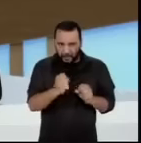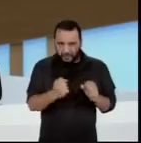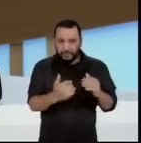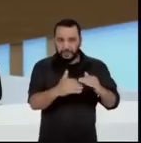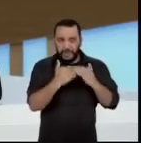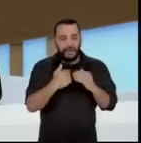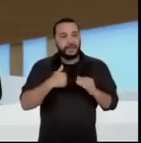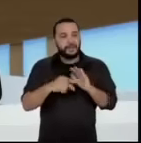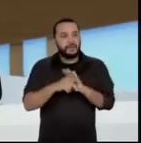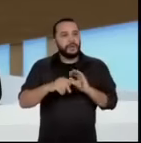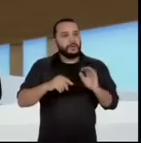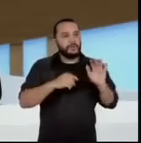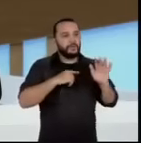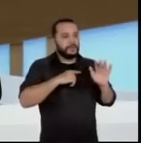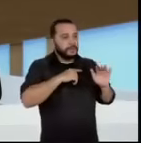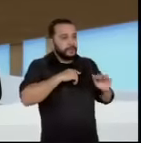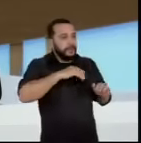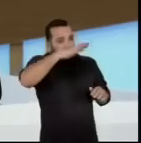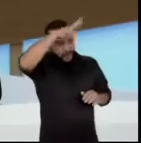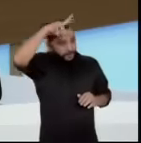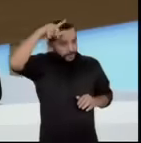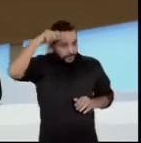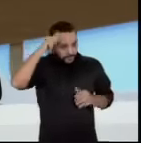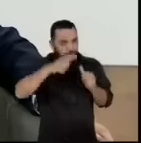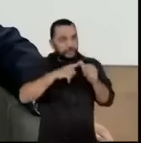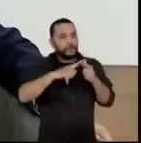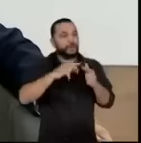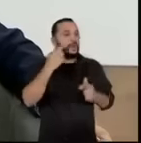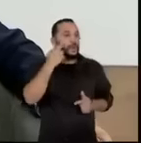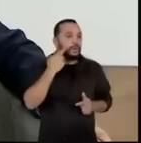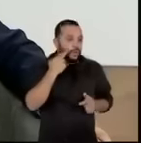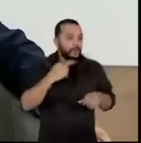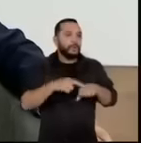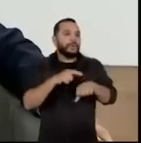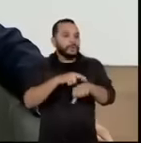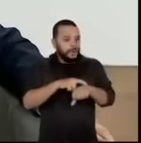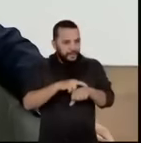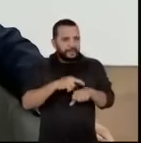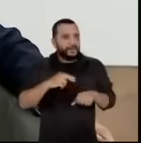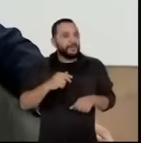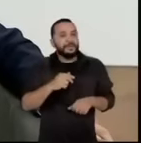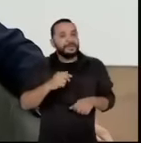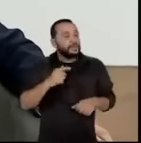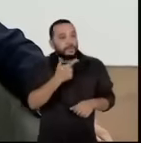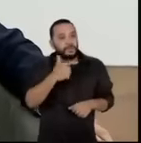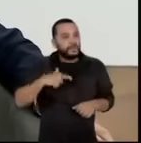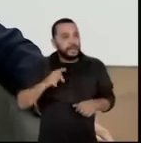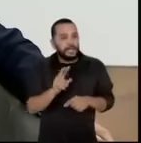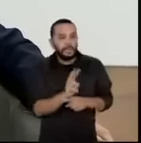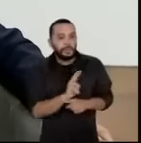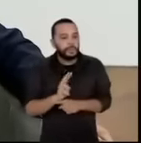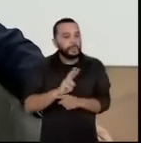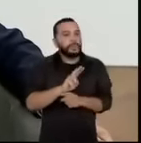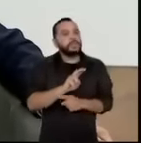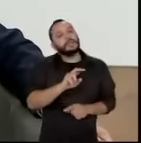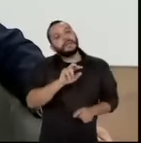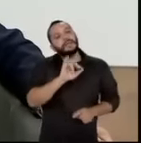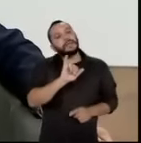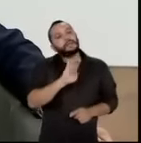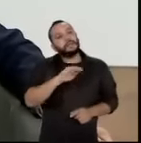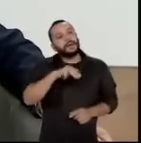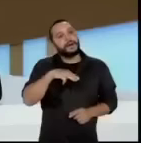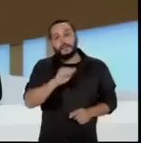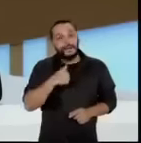Rondônia, Roraima estão sem superintendentes do IBAMA. O cargo está vago. Em Altamira, que é o maior município